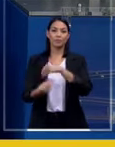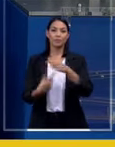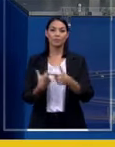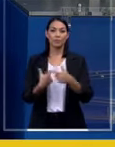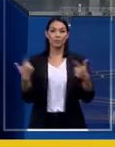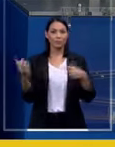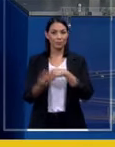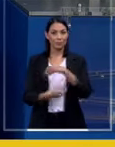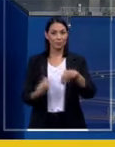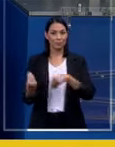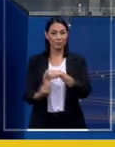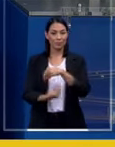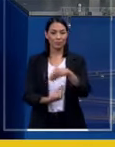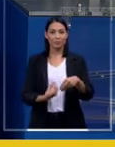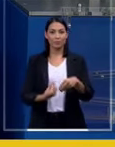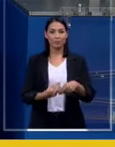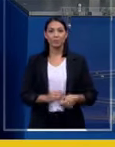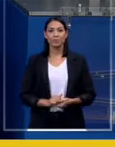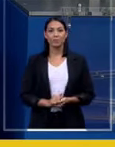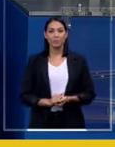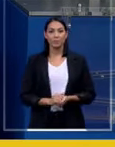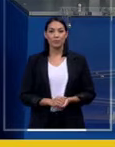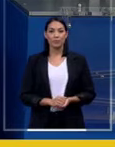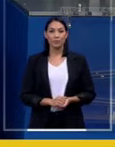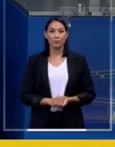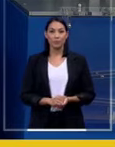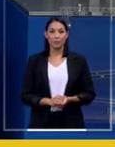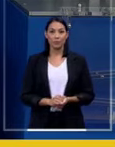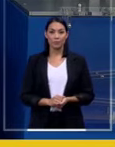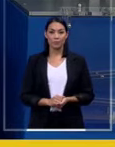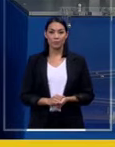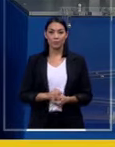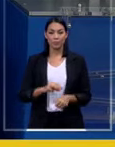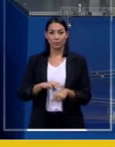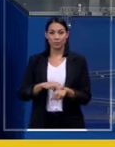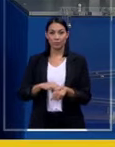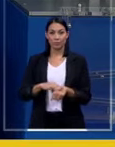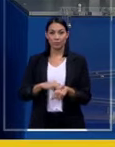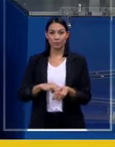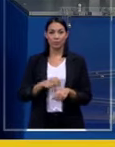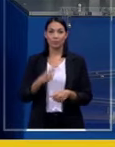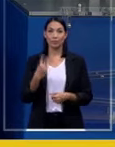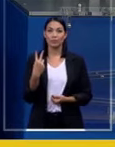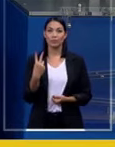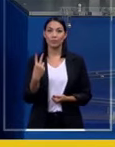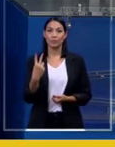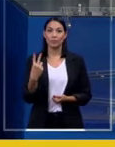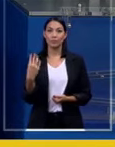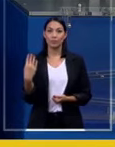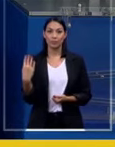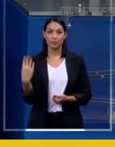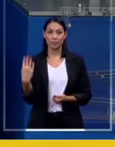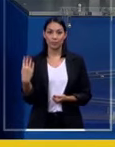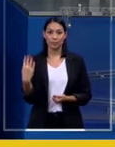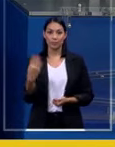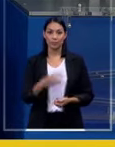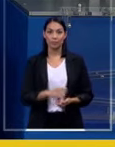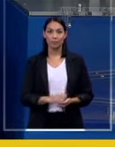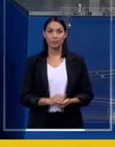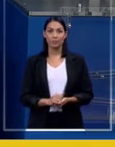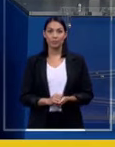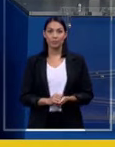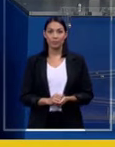o sumo. Vai ser sorteada a segunda dezena, caiu a bola marrom número 24. Bola marrom número